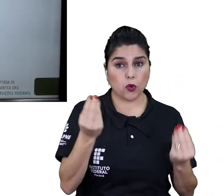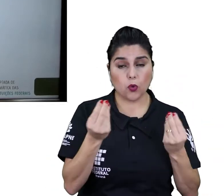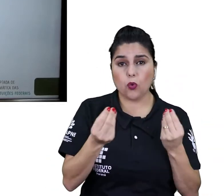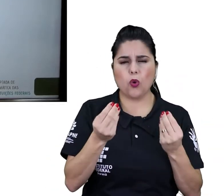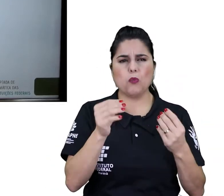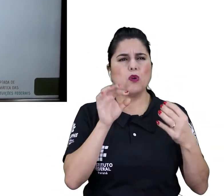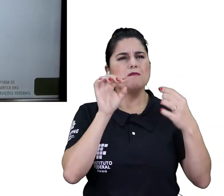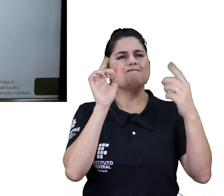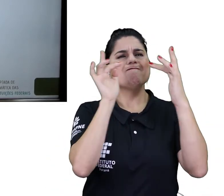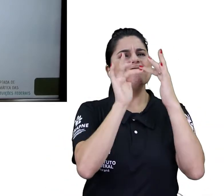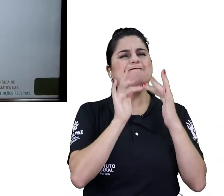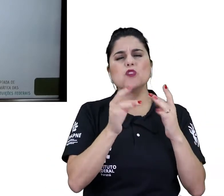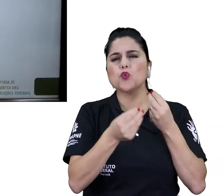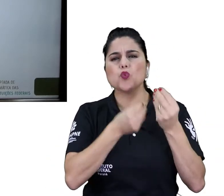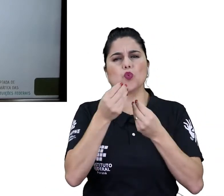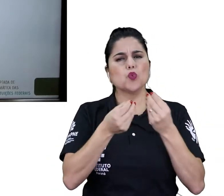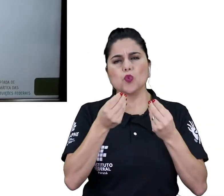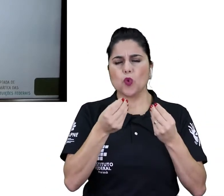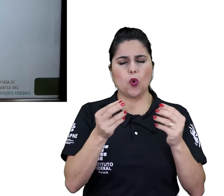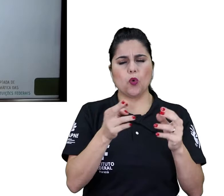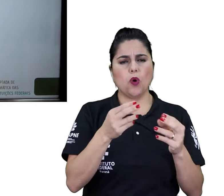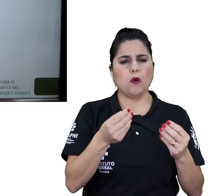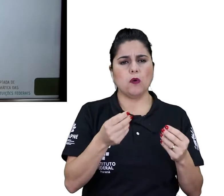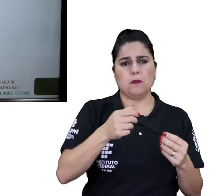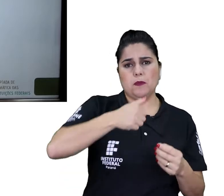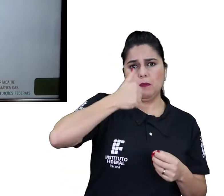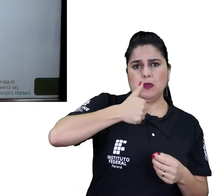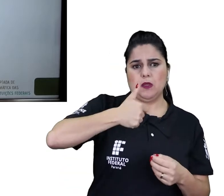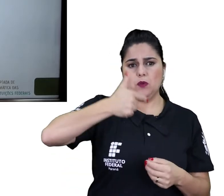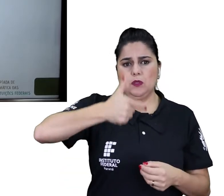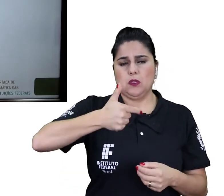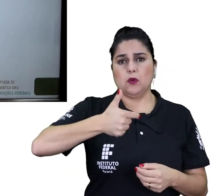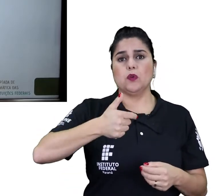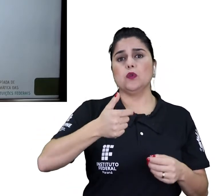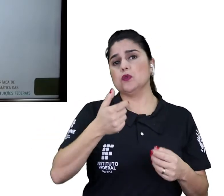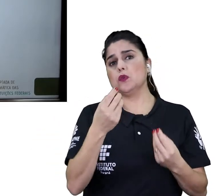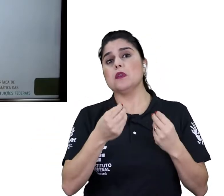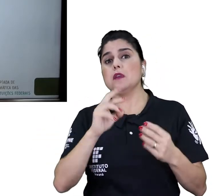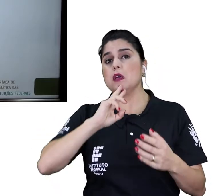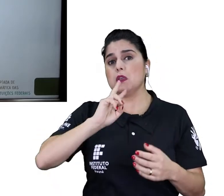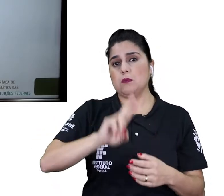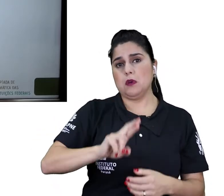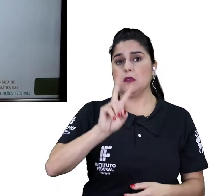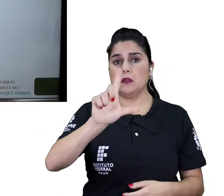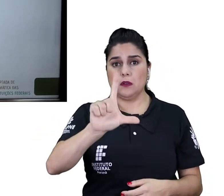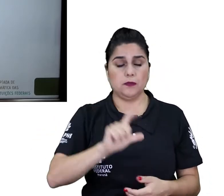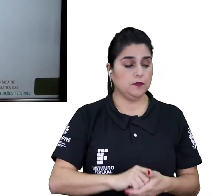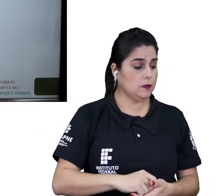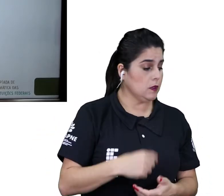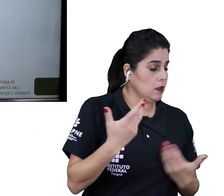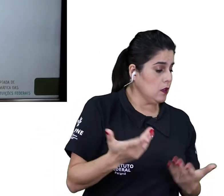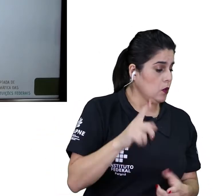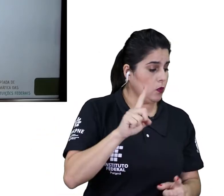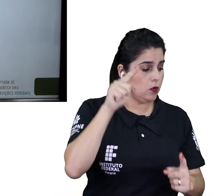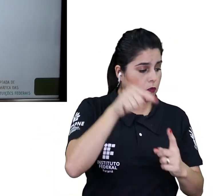segundo quadrado, o lado do segundo quadrado, com o lado do primeiro, que é L. Então a ideia vai ser